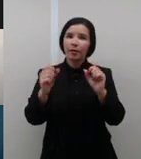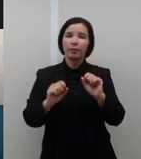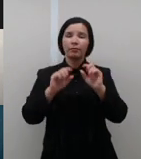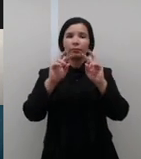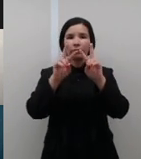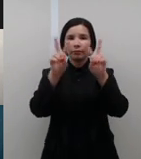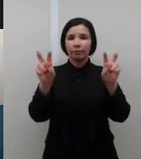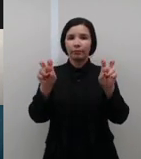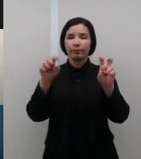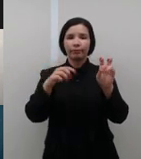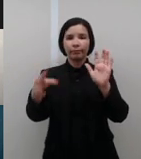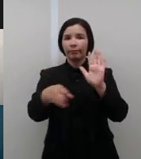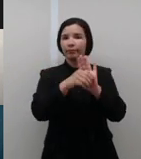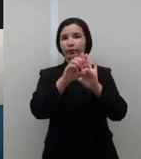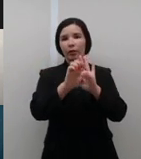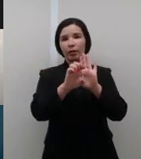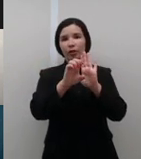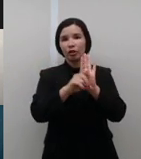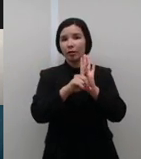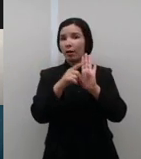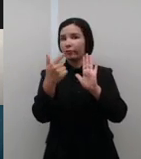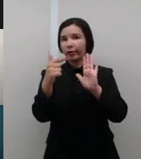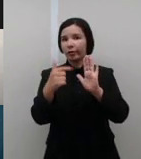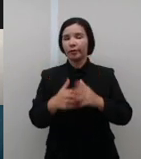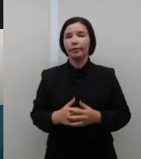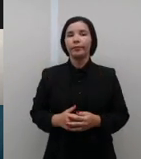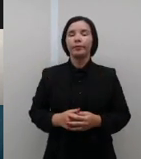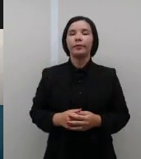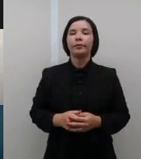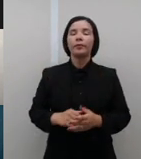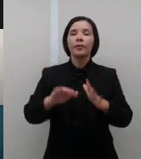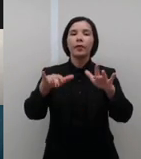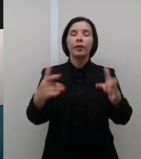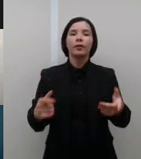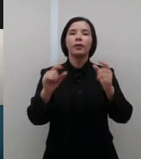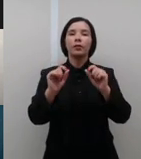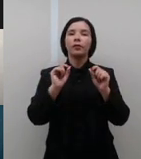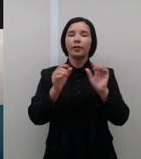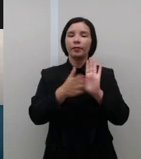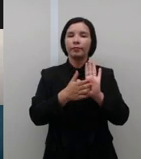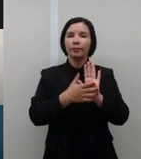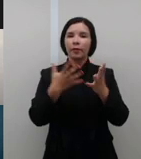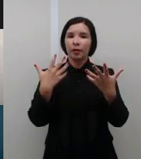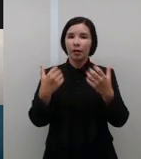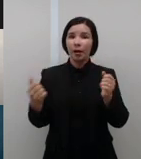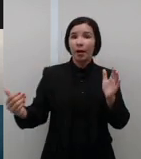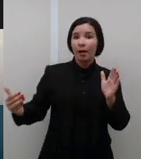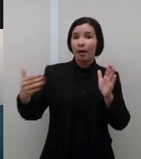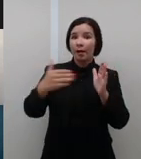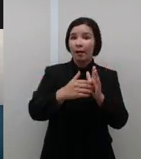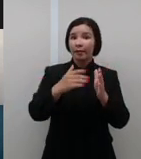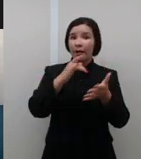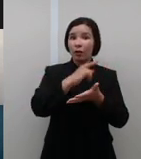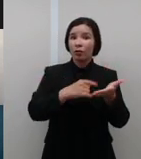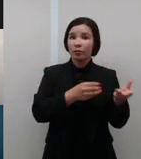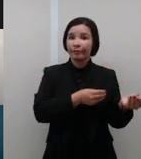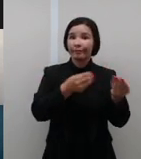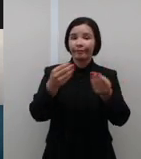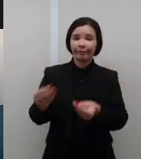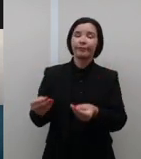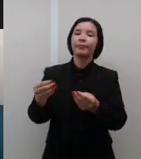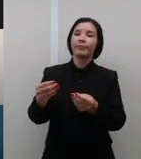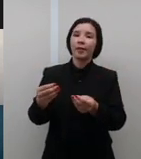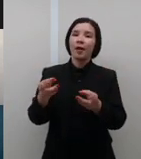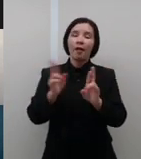fixados no edital, porque alguns já estavam, ficando estabelecido que poderiam ser adquiridos até a data da entrega da documentação referente à prova de